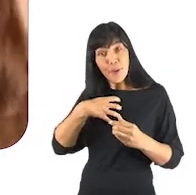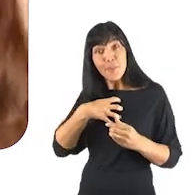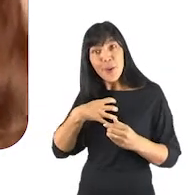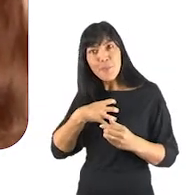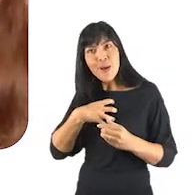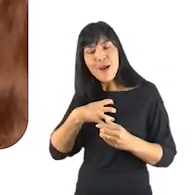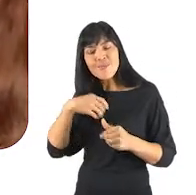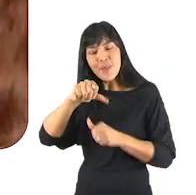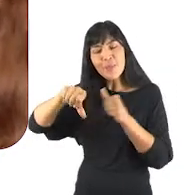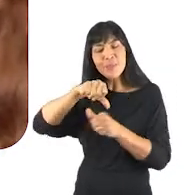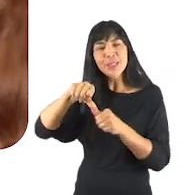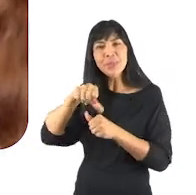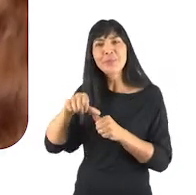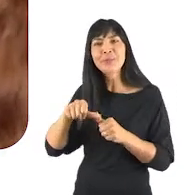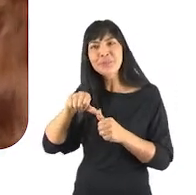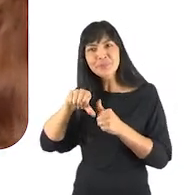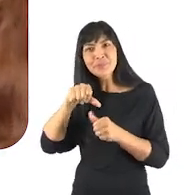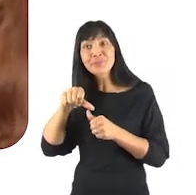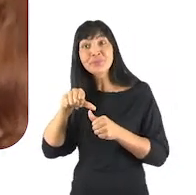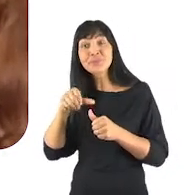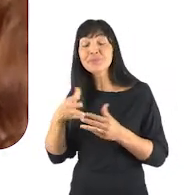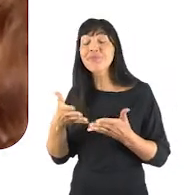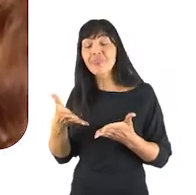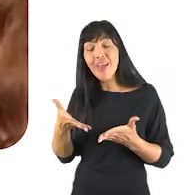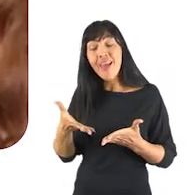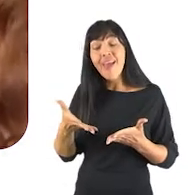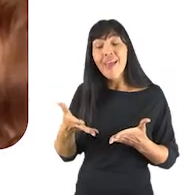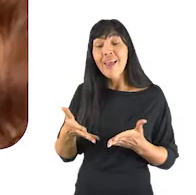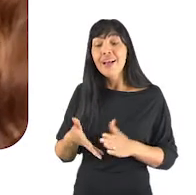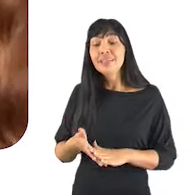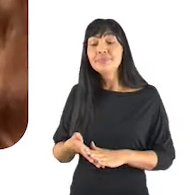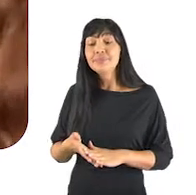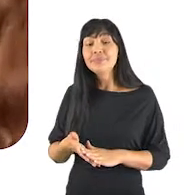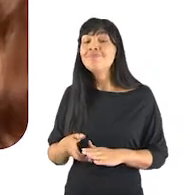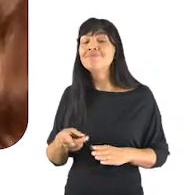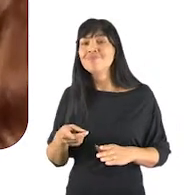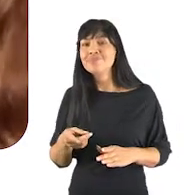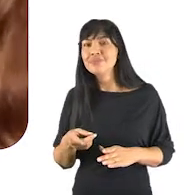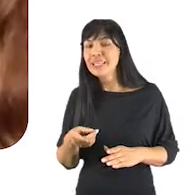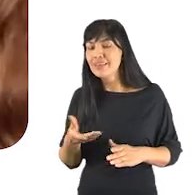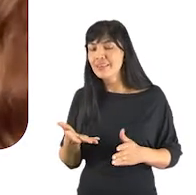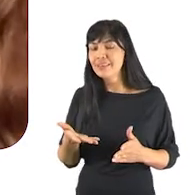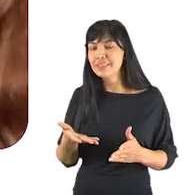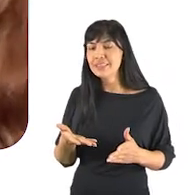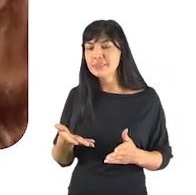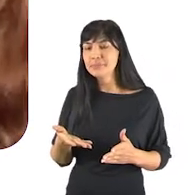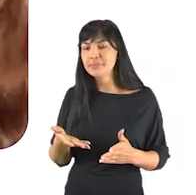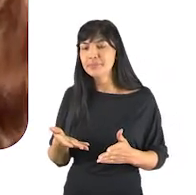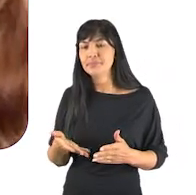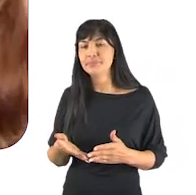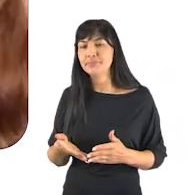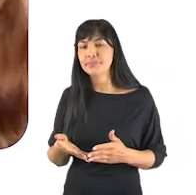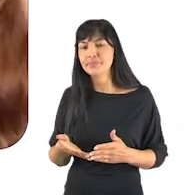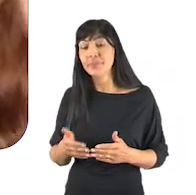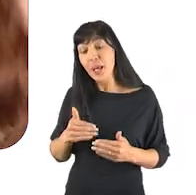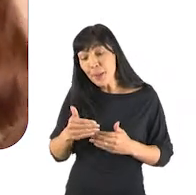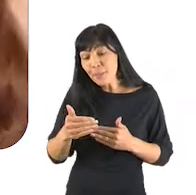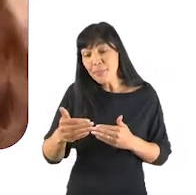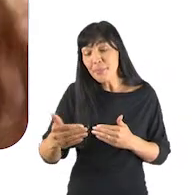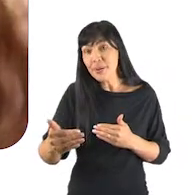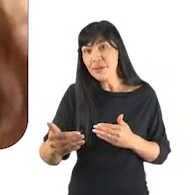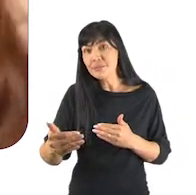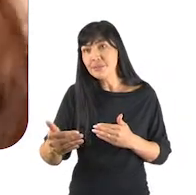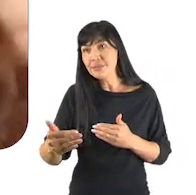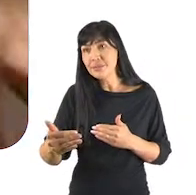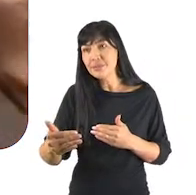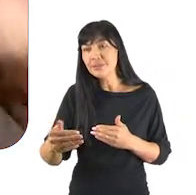por essa transformação, né? Ela é realmente assim, como se diz, né, a partir